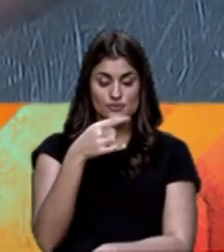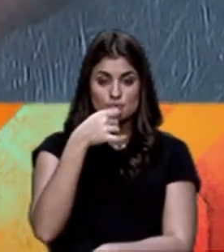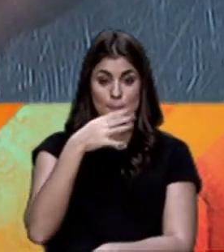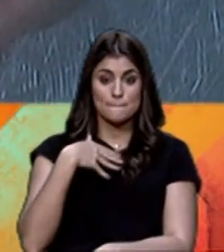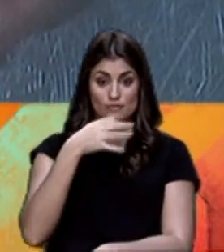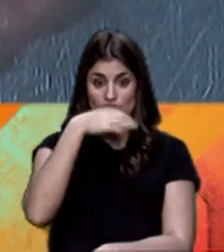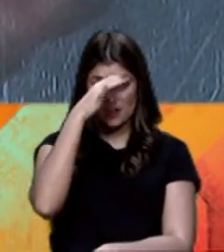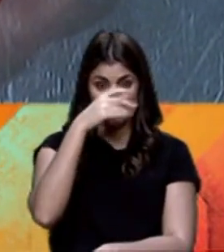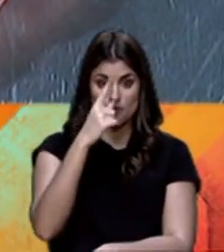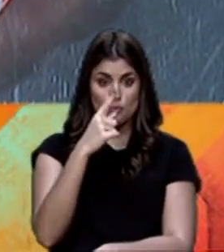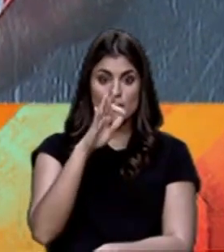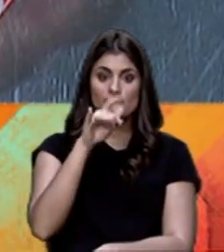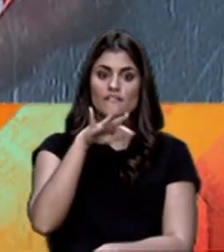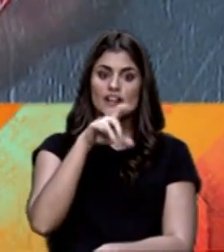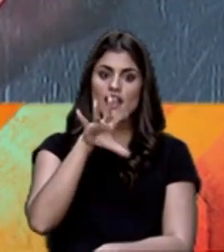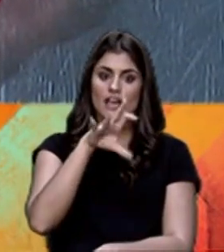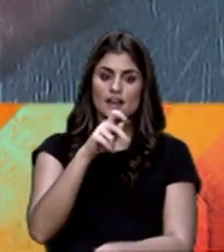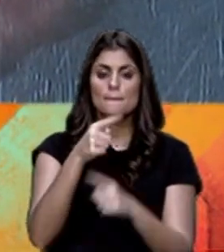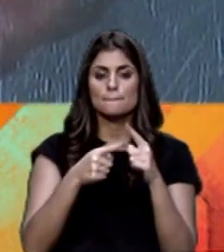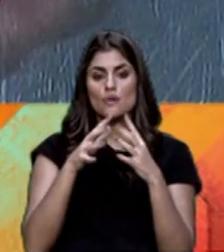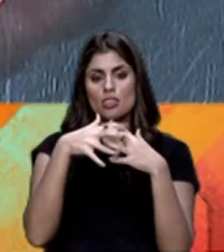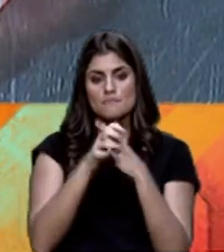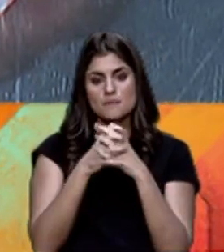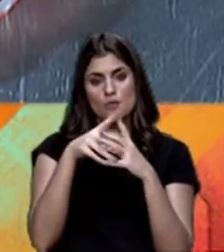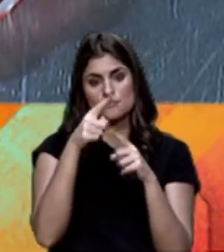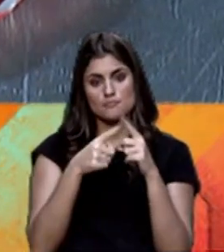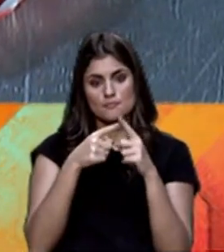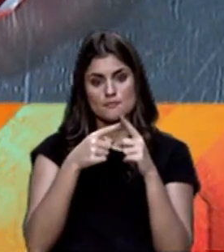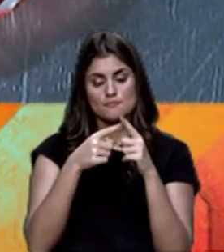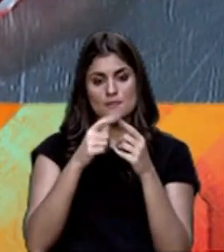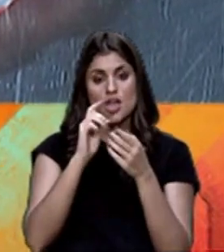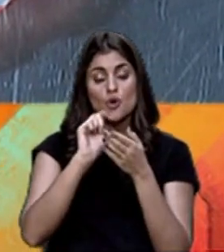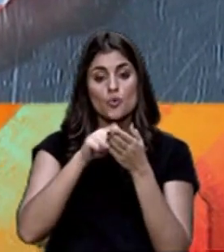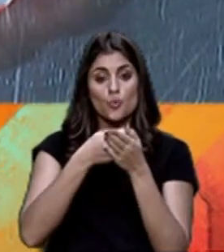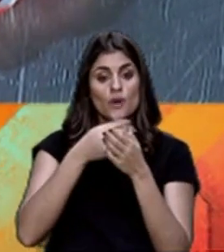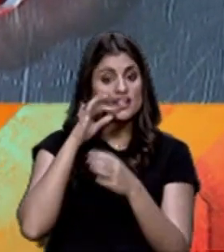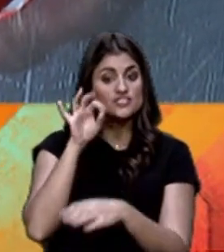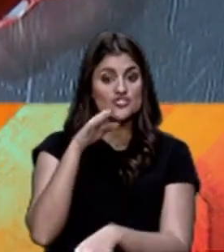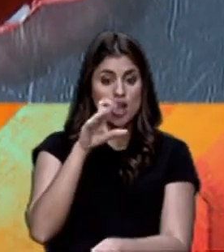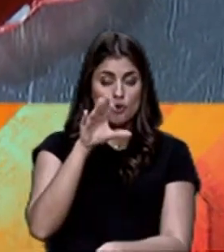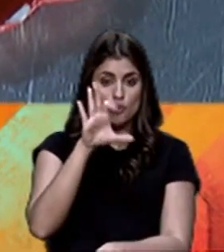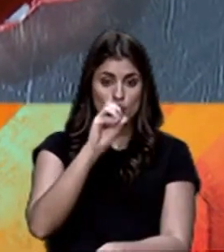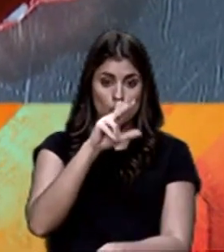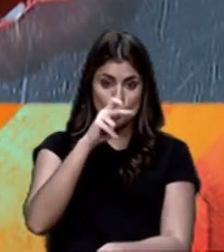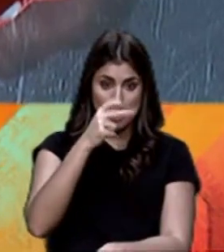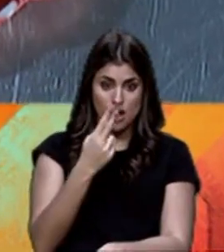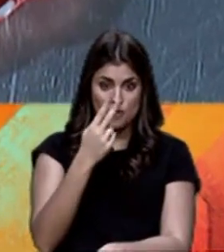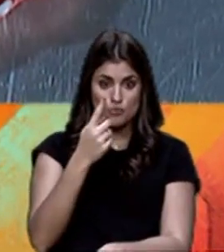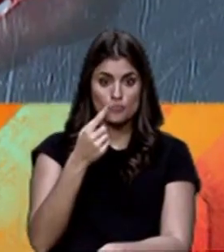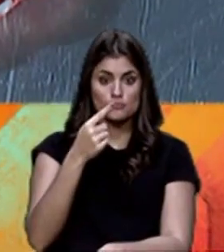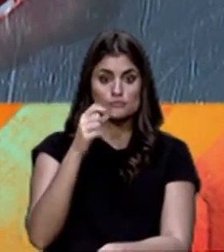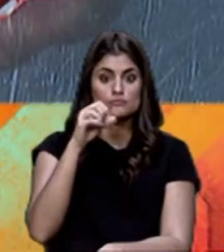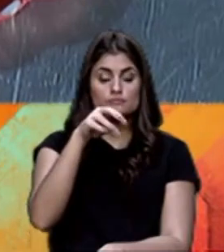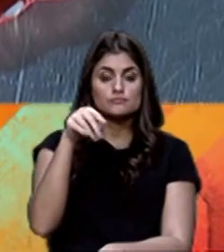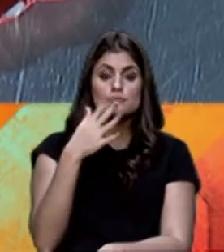de 500 gramas de peito de frango, uma farinheira, meio limão, meia colher de chá de colorau, uma pitada